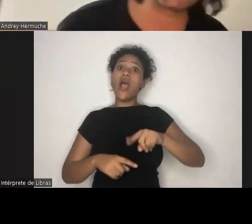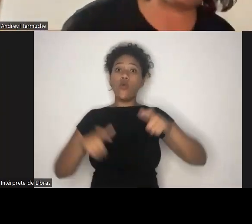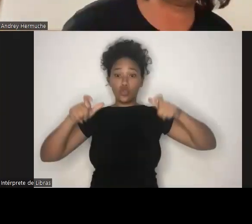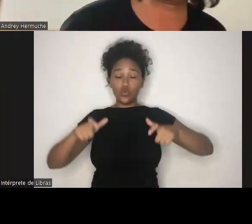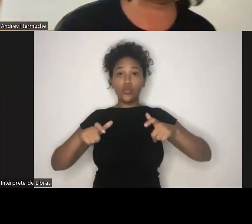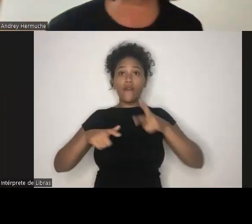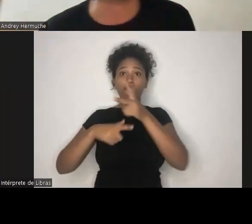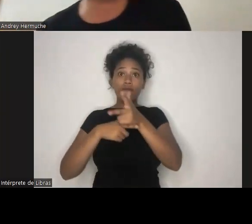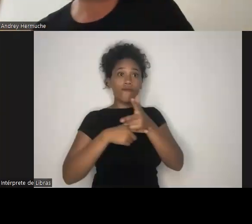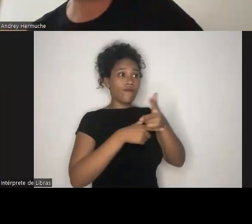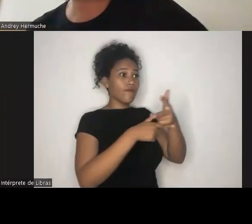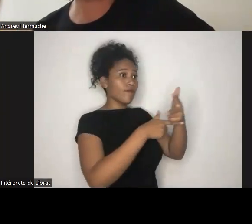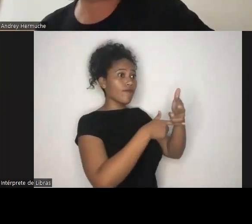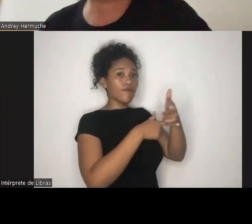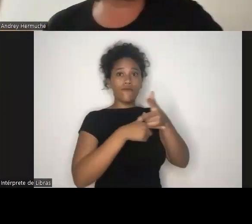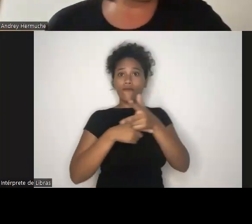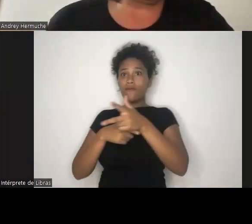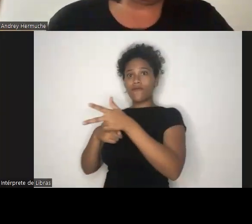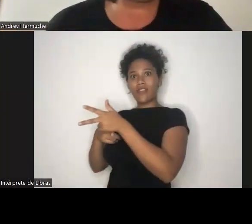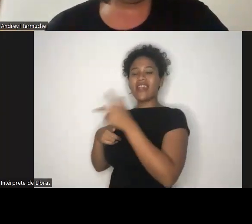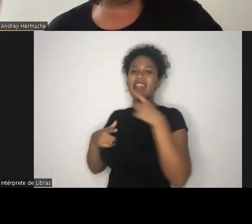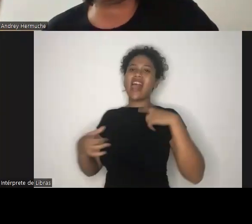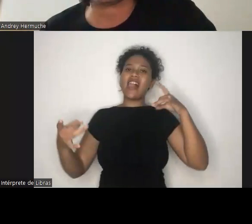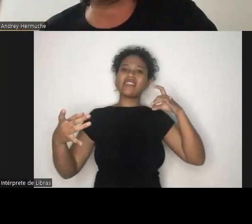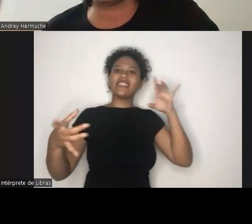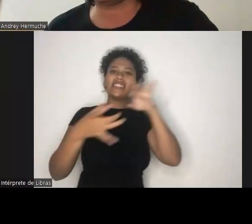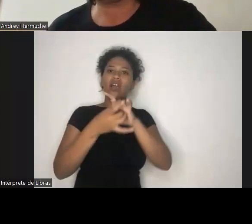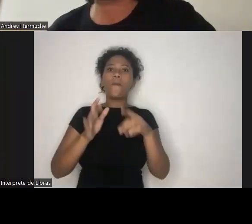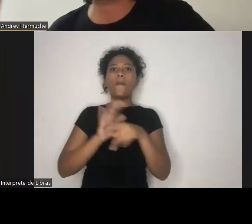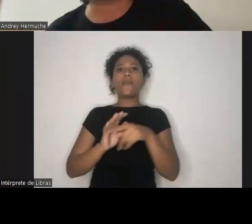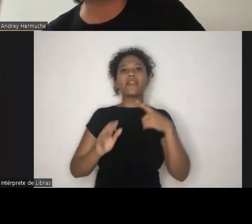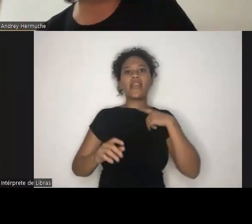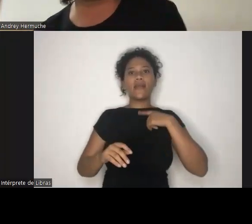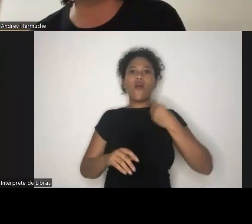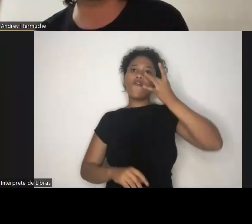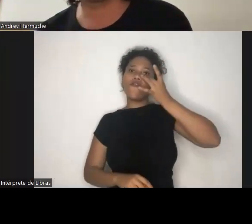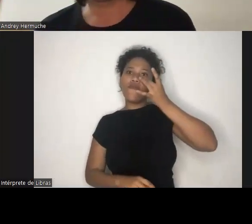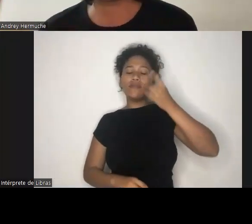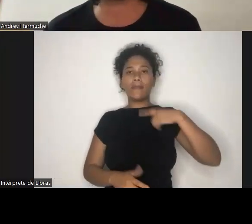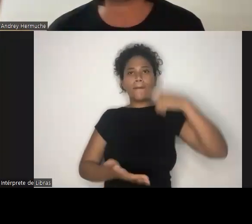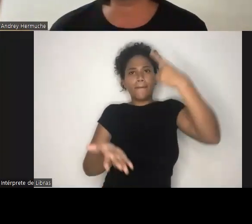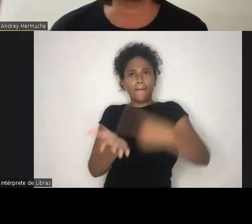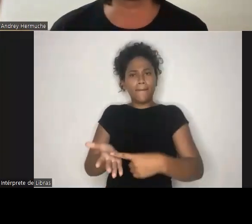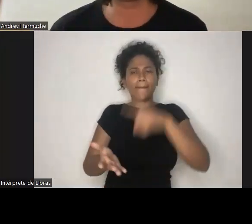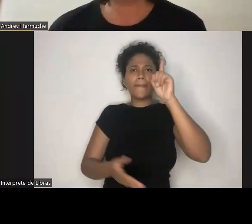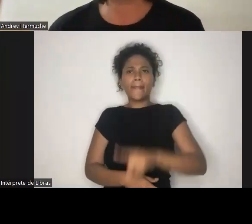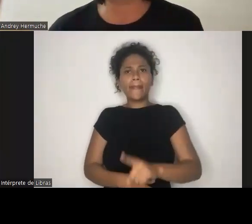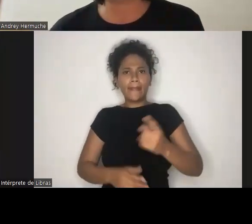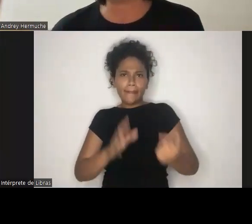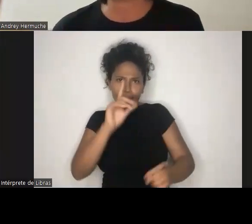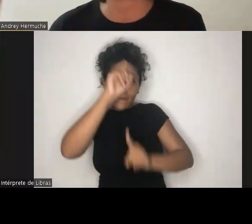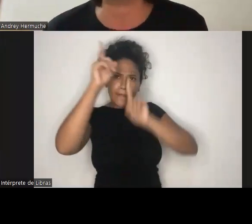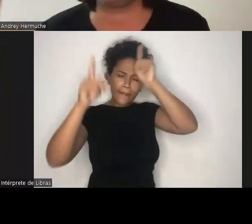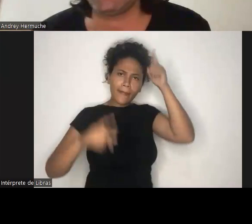aí eu vou mostrar para vocês aqui algumas relações avaliação e de entrega né esse compromisso da criação de